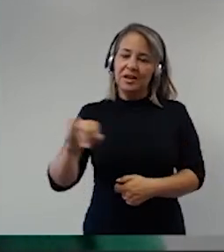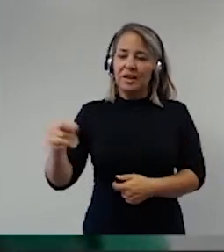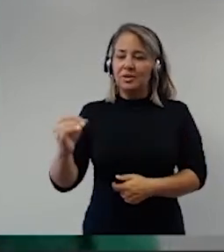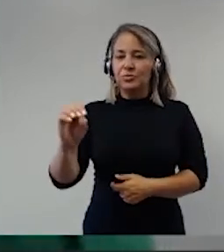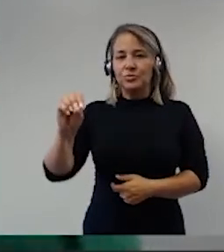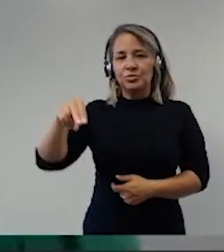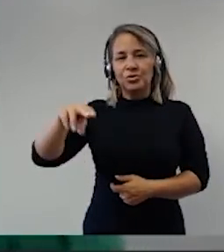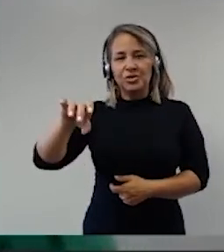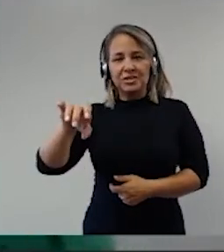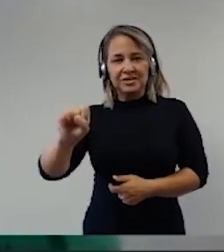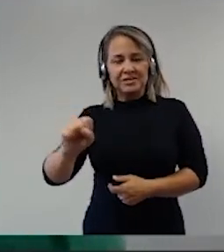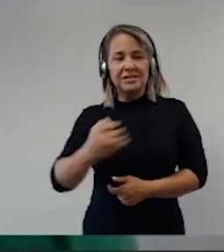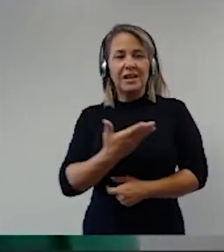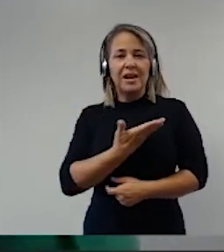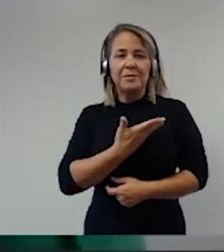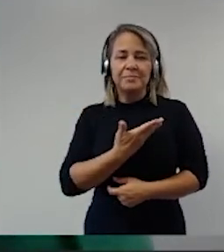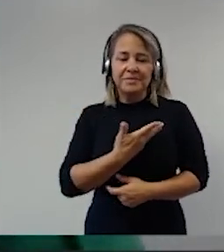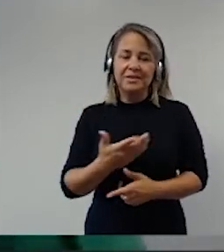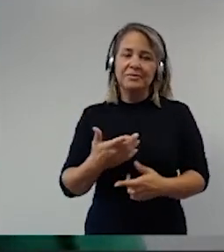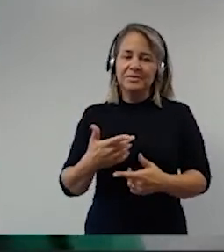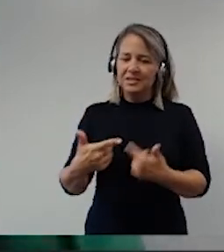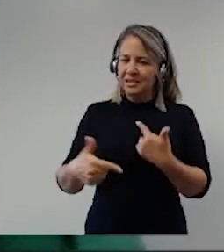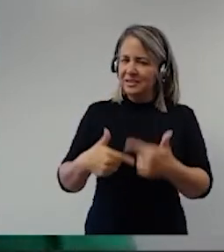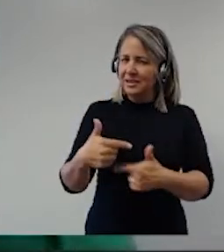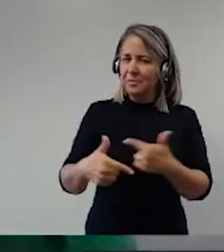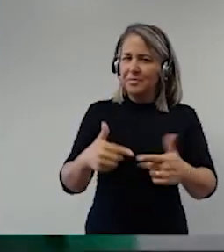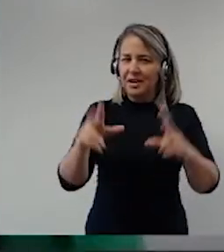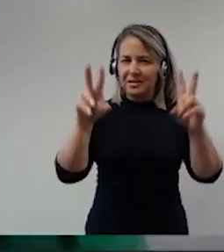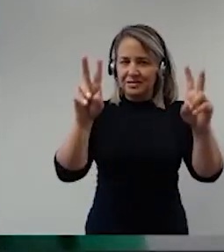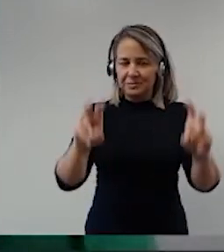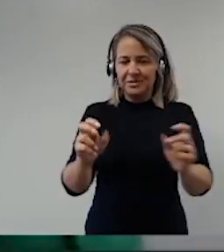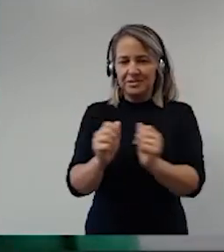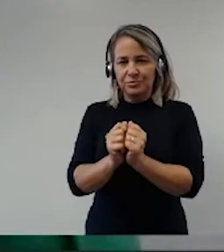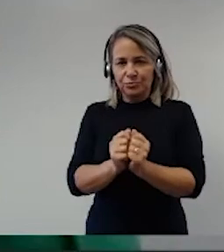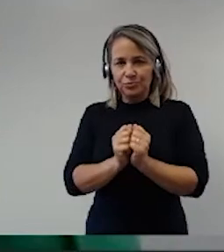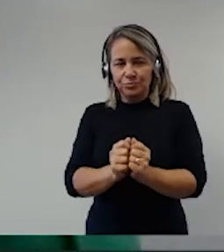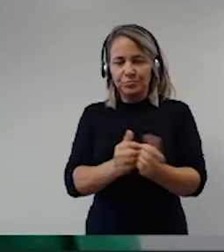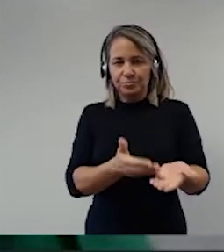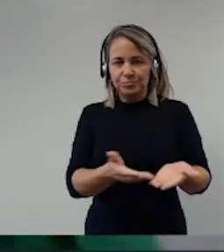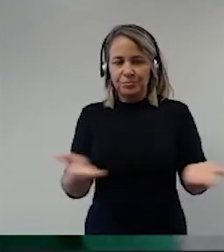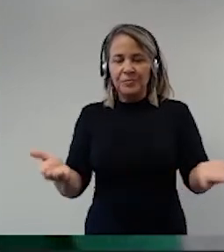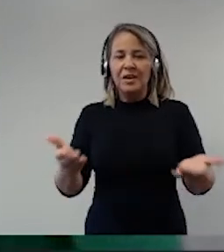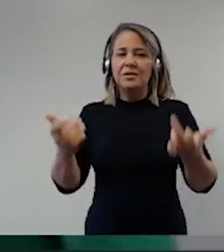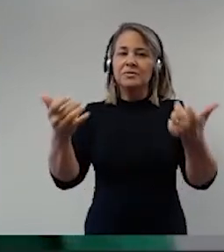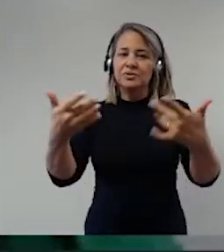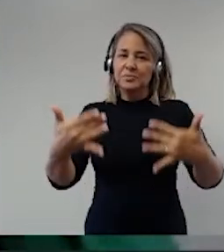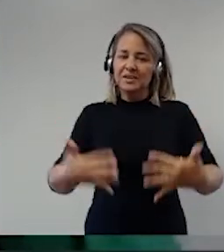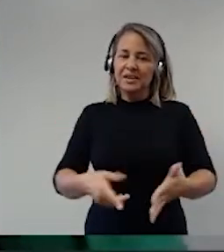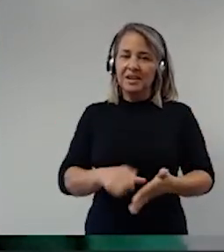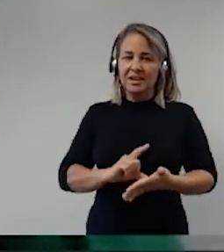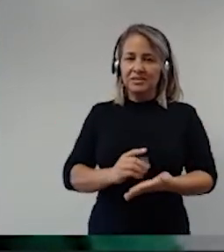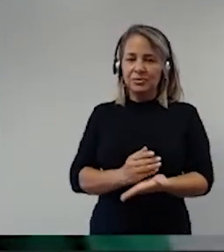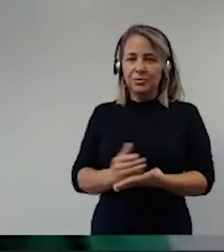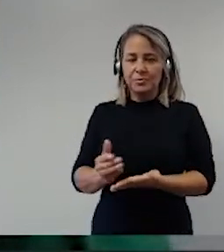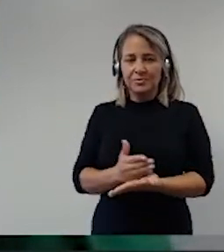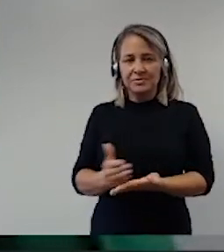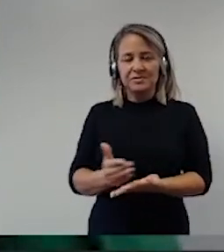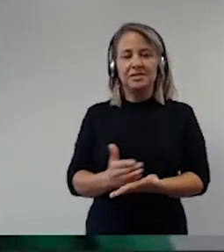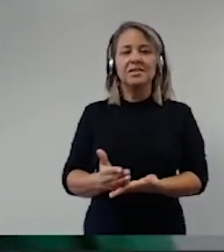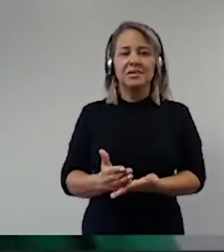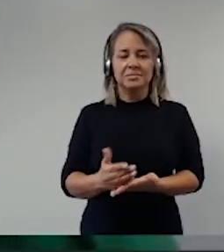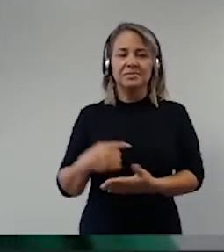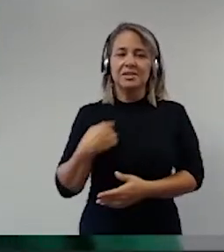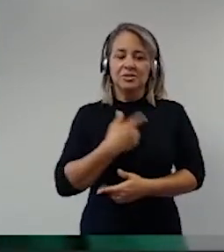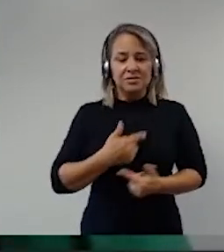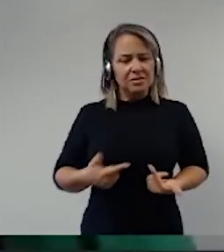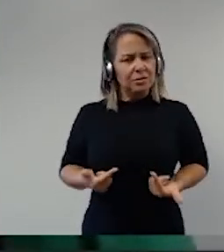amigo, você que está compondo esse painel comigo, hoje eu quero falar, antes de iniciarmos da